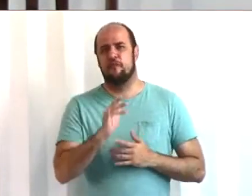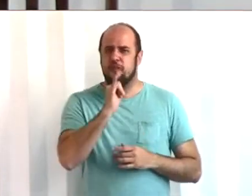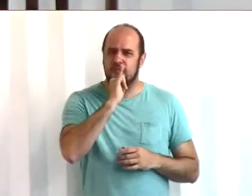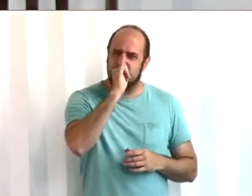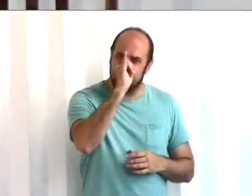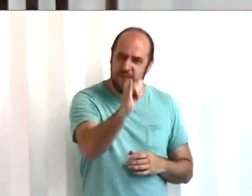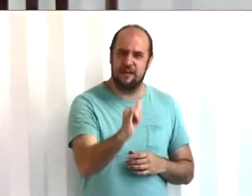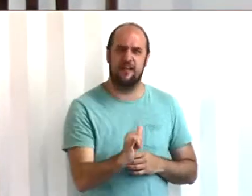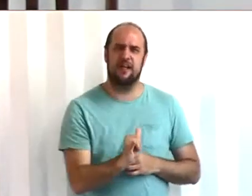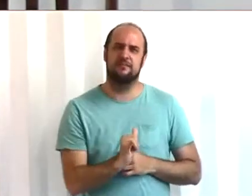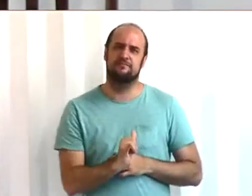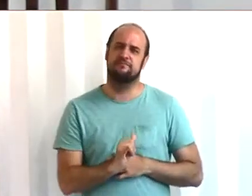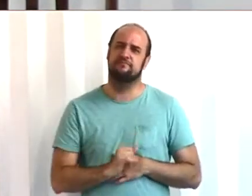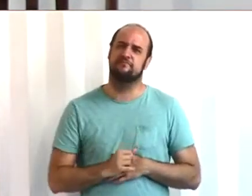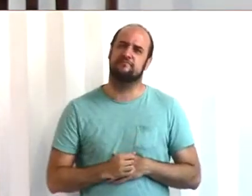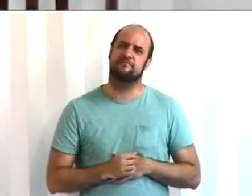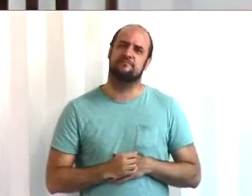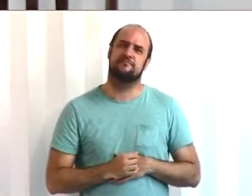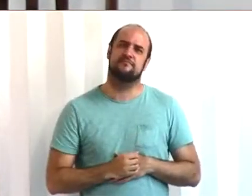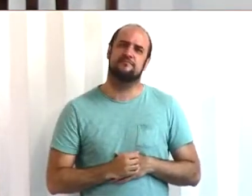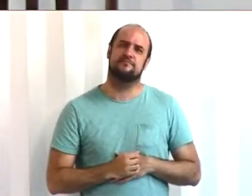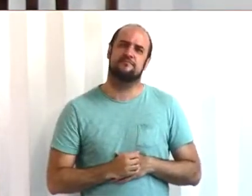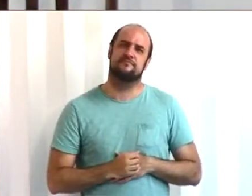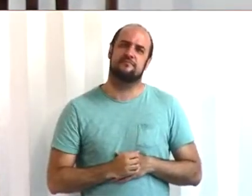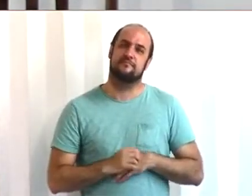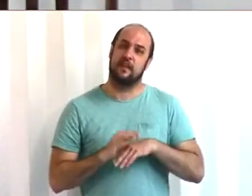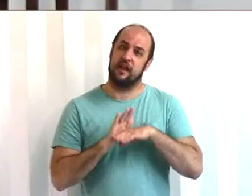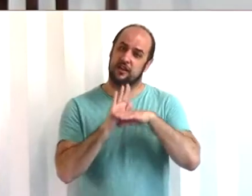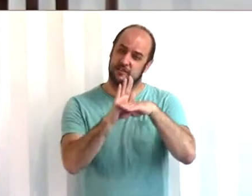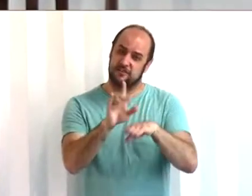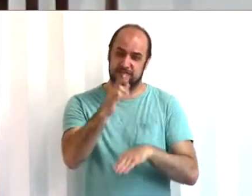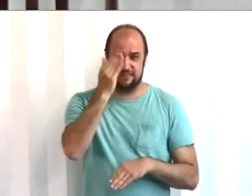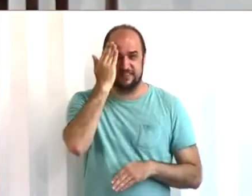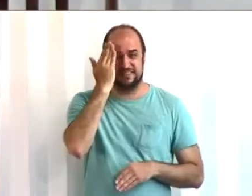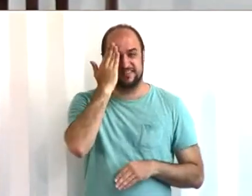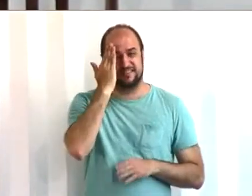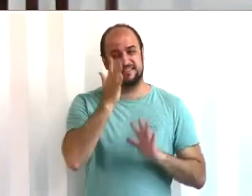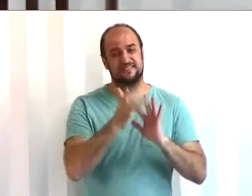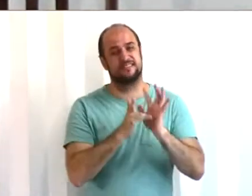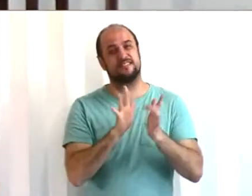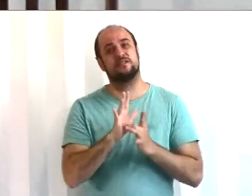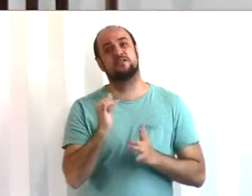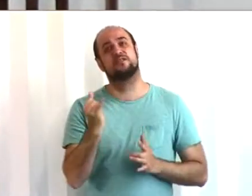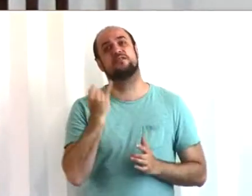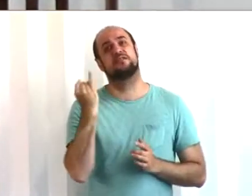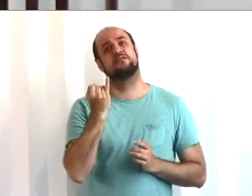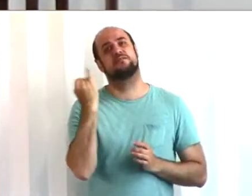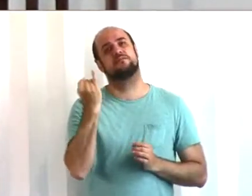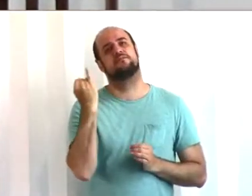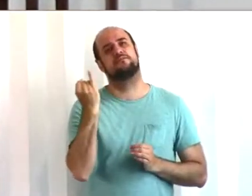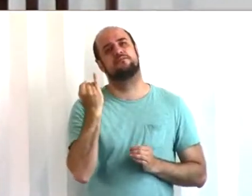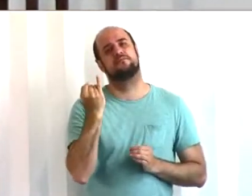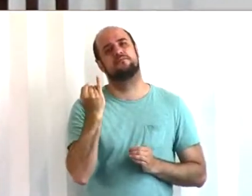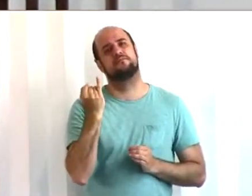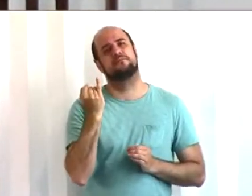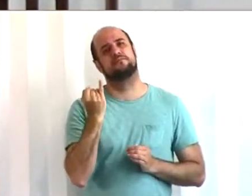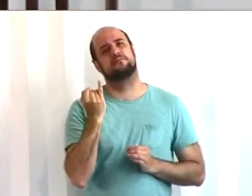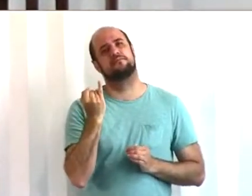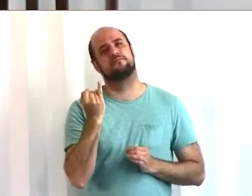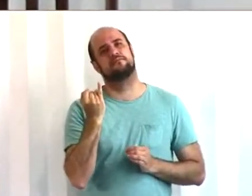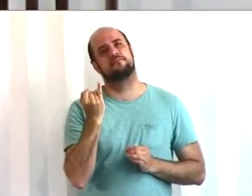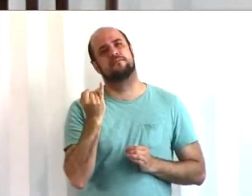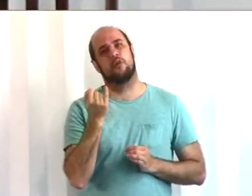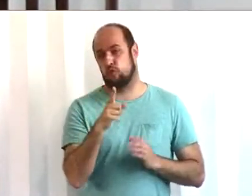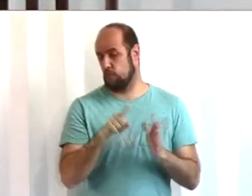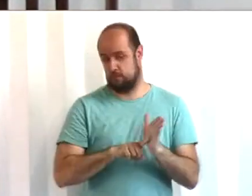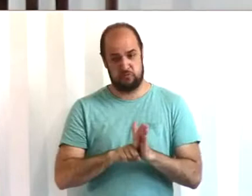falar ao seu coração pela palavra, lhe ajudar a entender a importância deste Jesus, que não foi procurado,